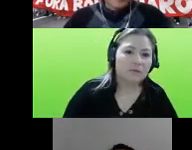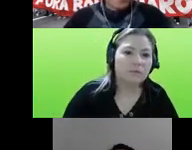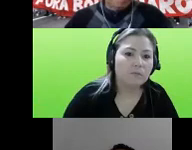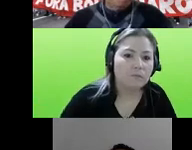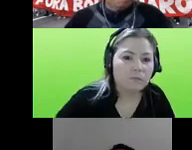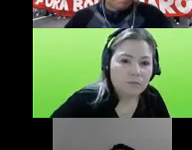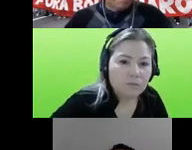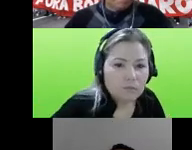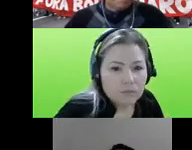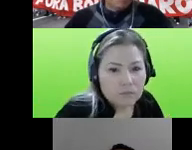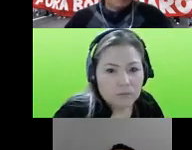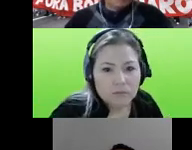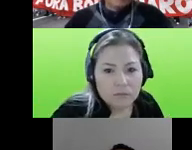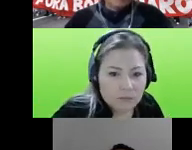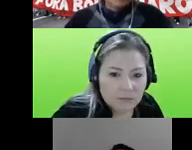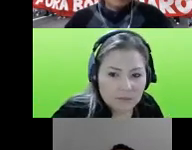Claro.